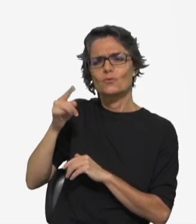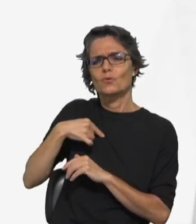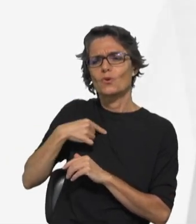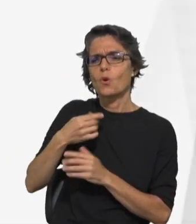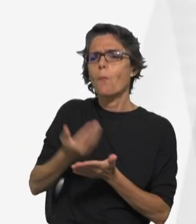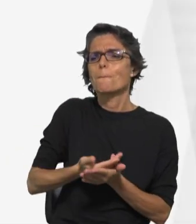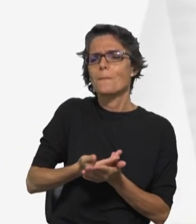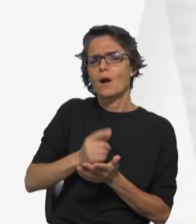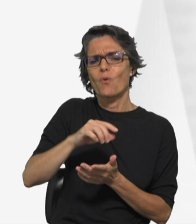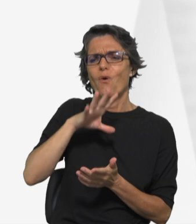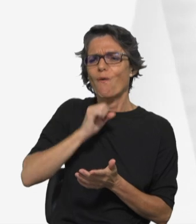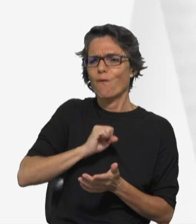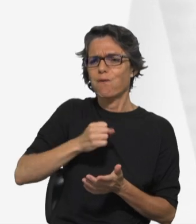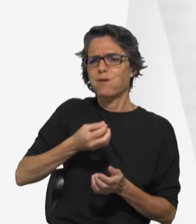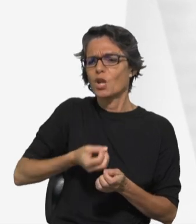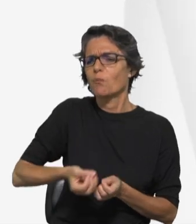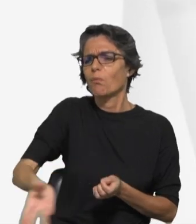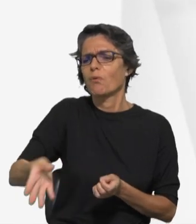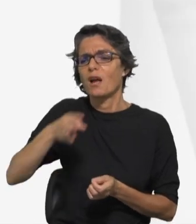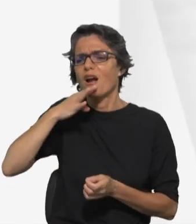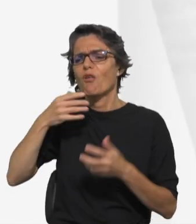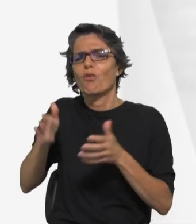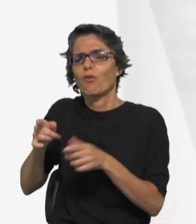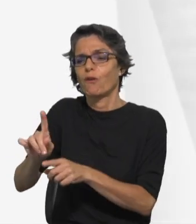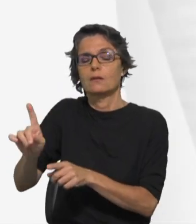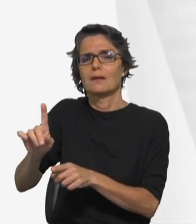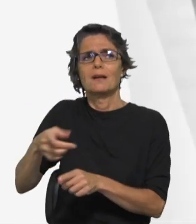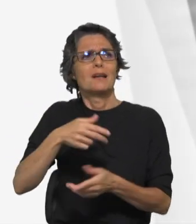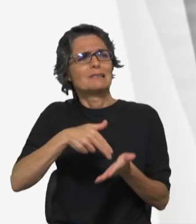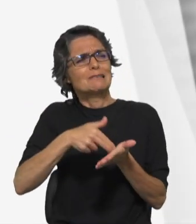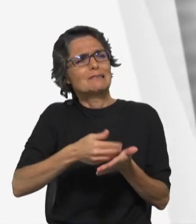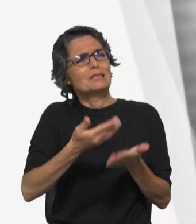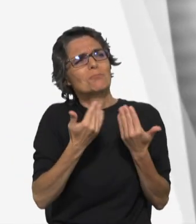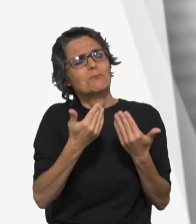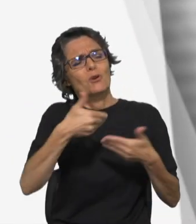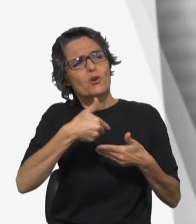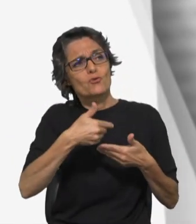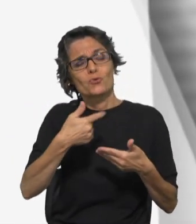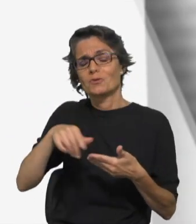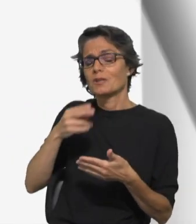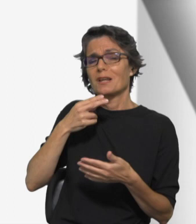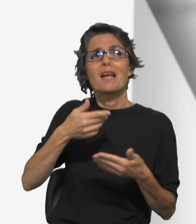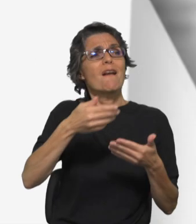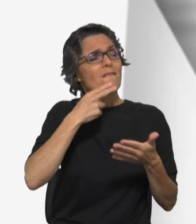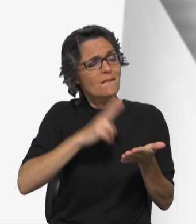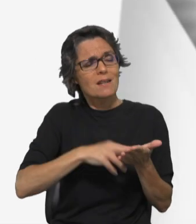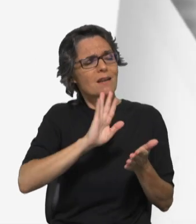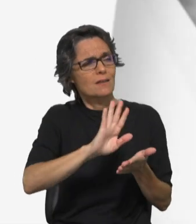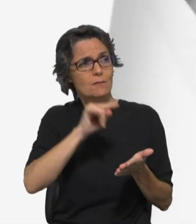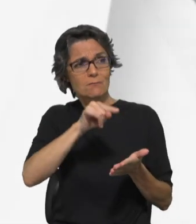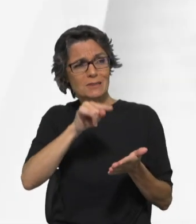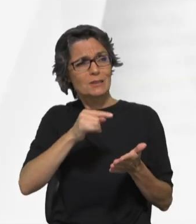dos filhos para o lançar aos cachorrinhos. Mas ela insistiu: É verdade, Senhor, mas também